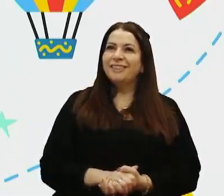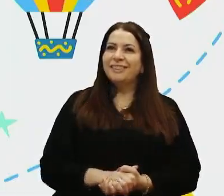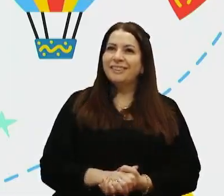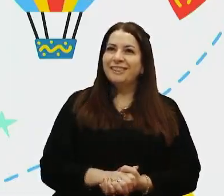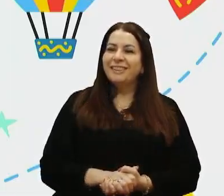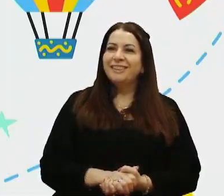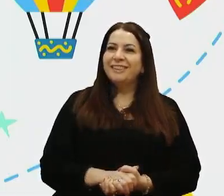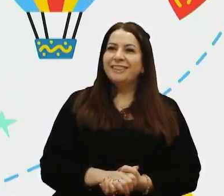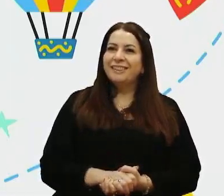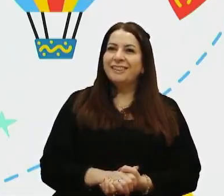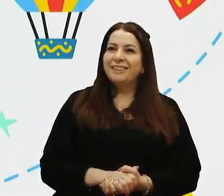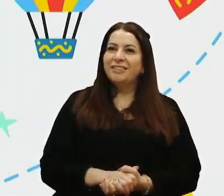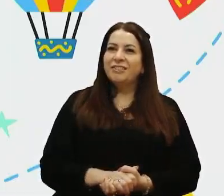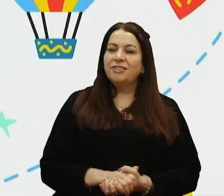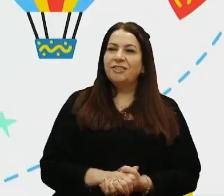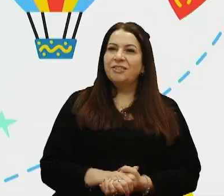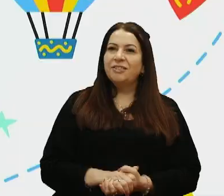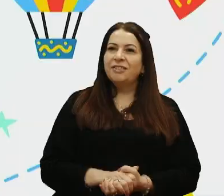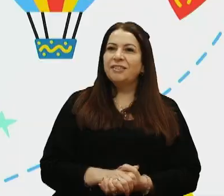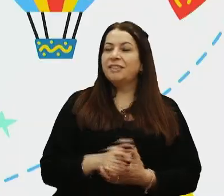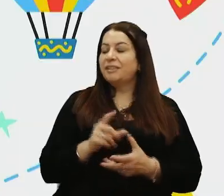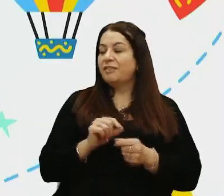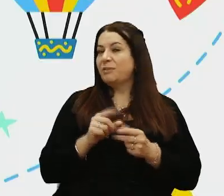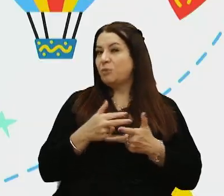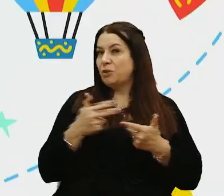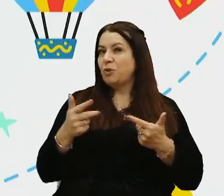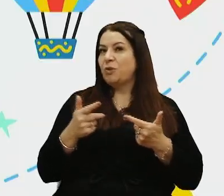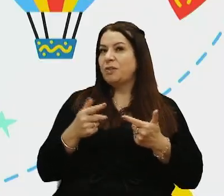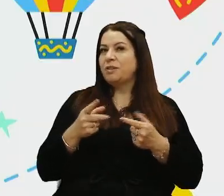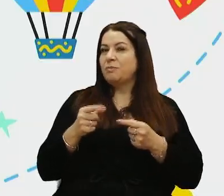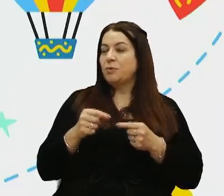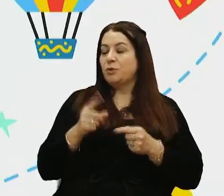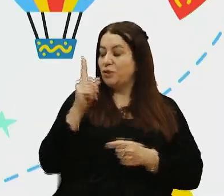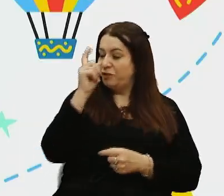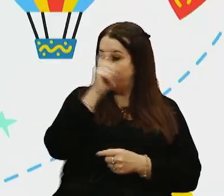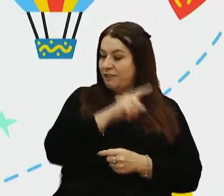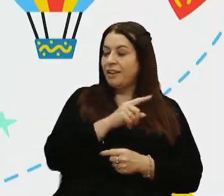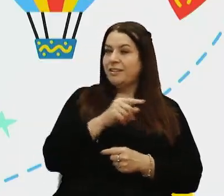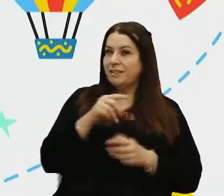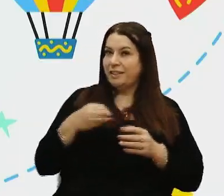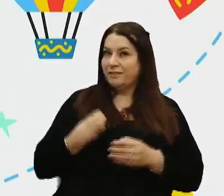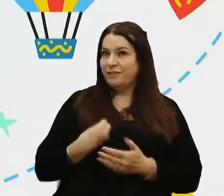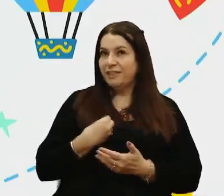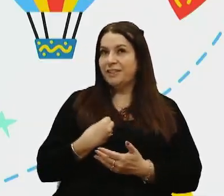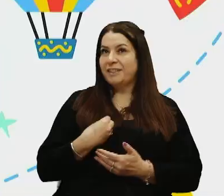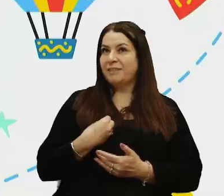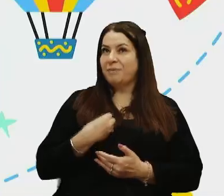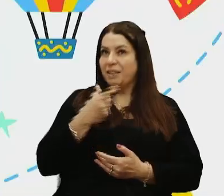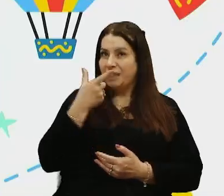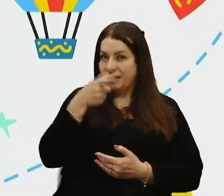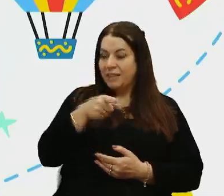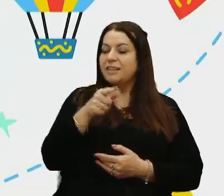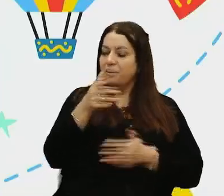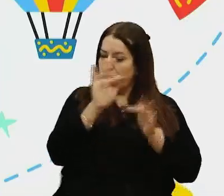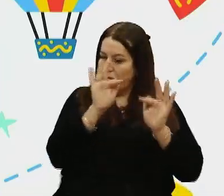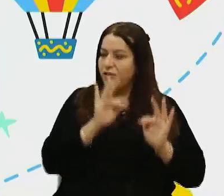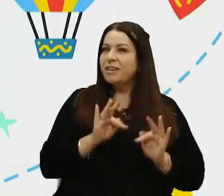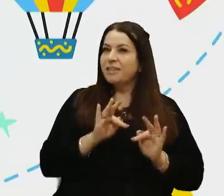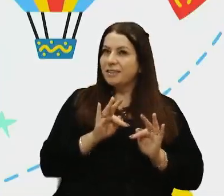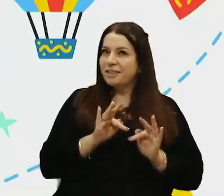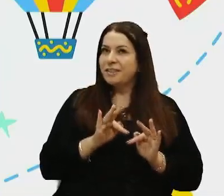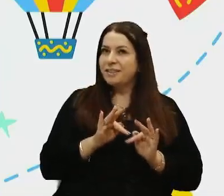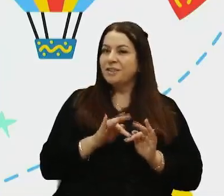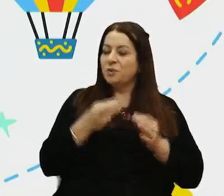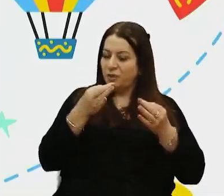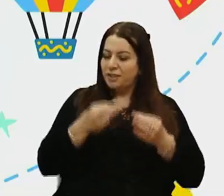Que ela ia passar muitas coisas, muitos perrengues. mas que ela ia ser muito feliz. Muito feliz, com